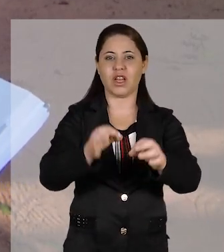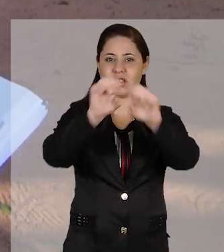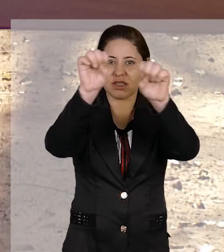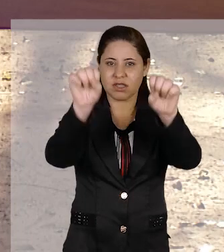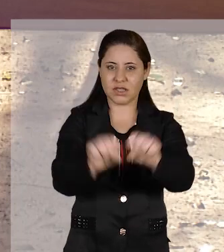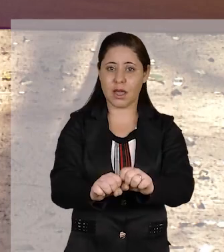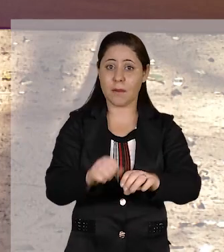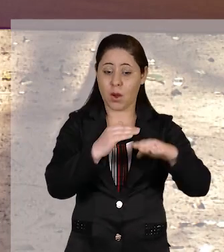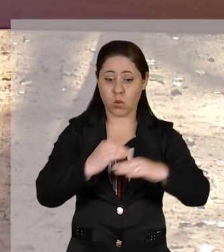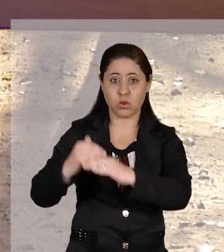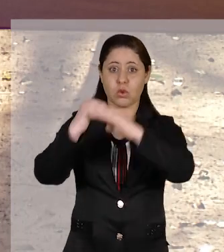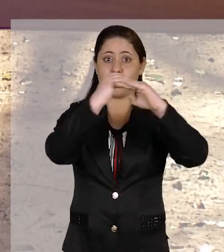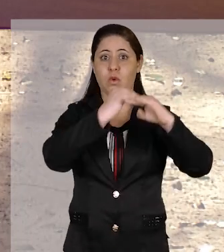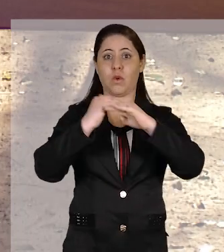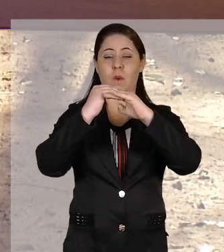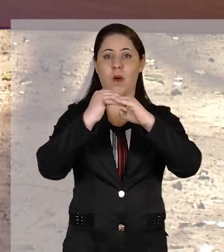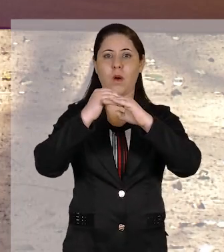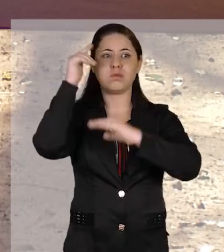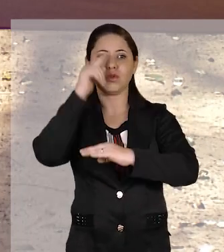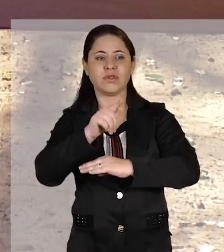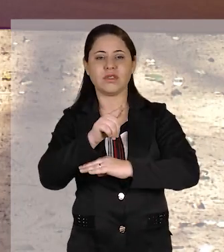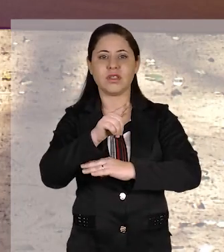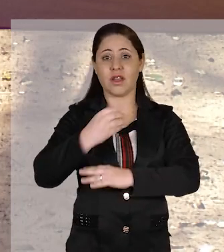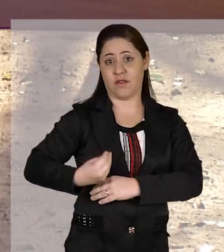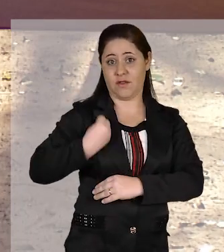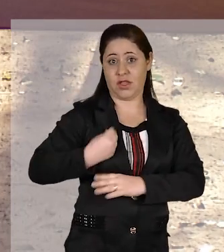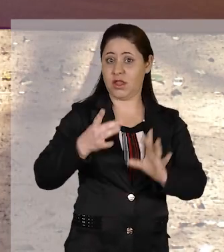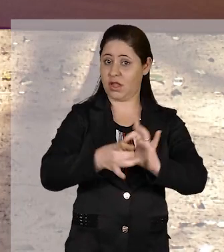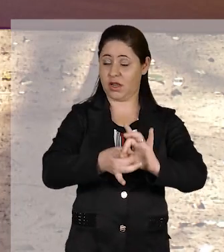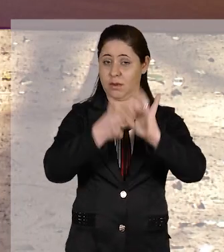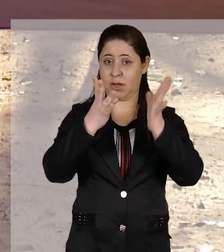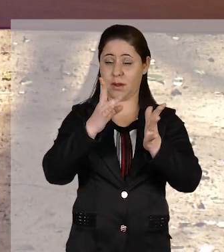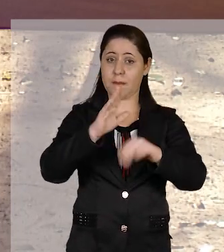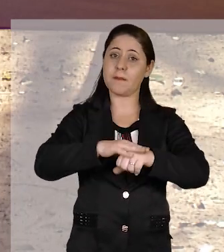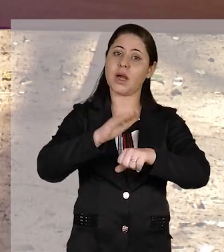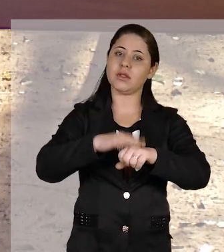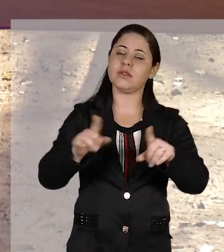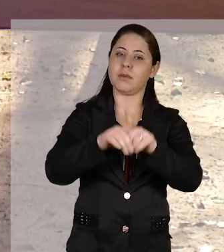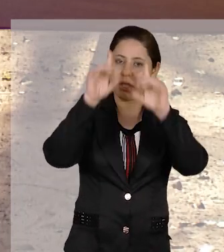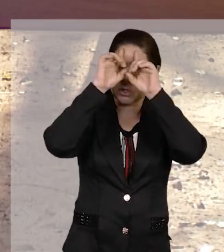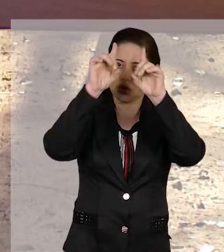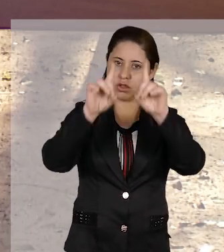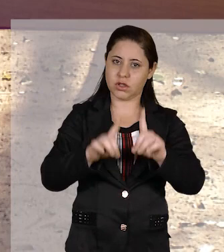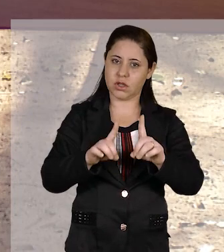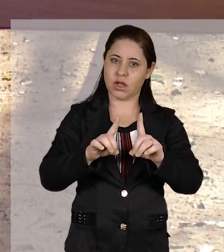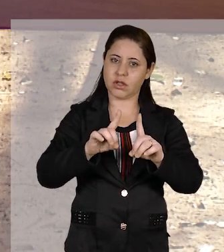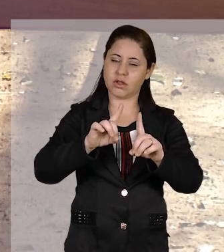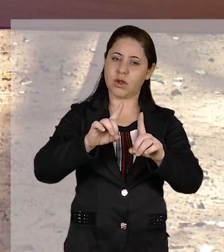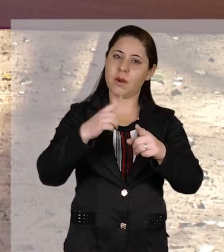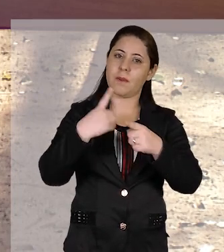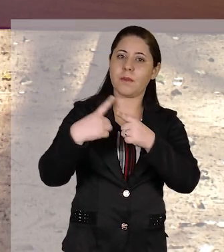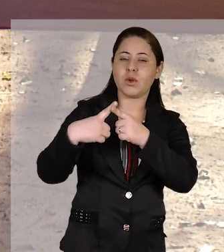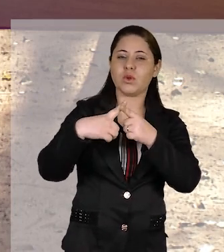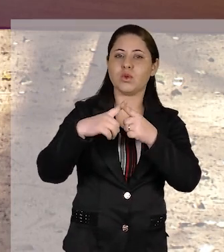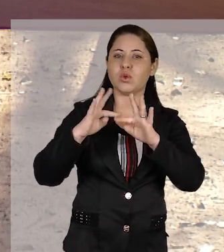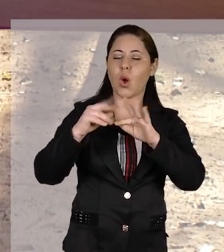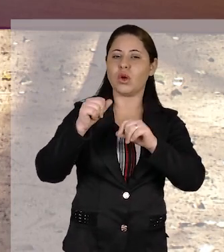perante sistemas igualitários, buscar garantir a vida e a liberdade, mas também a dignidade,